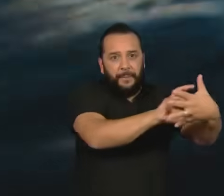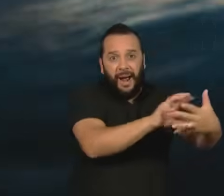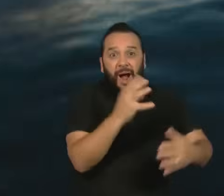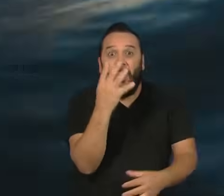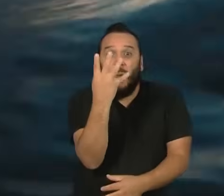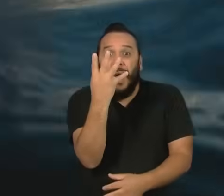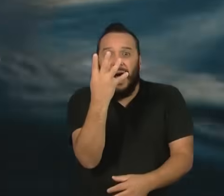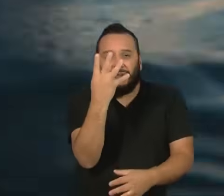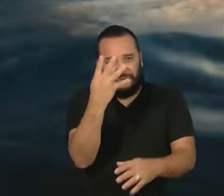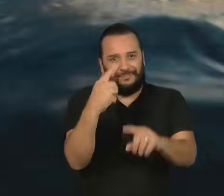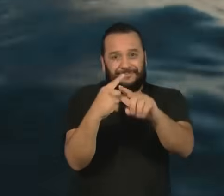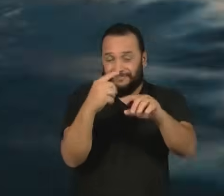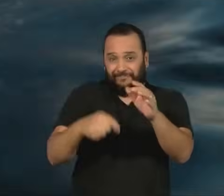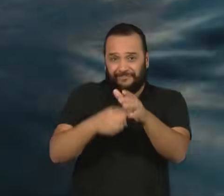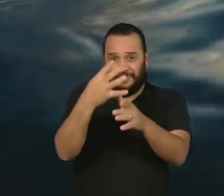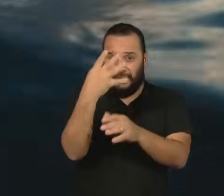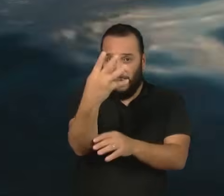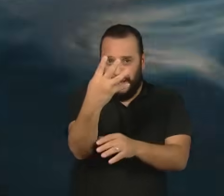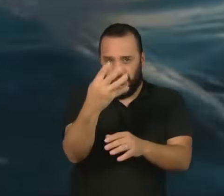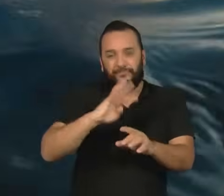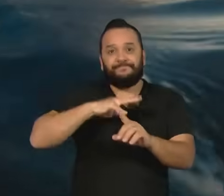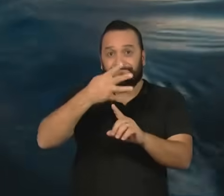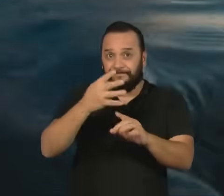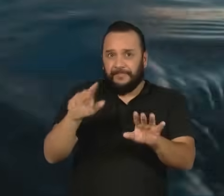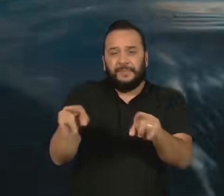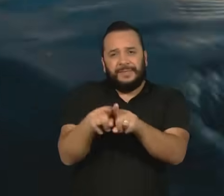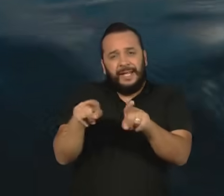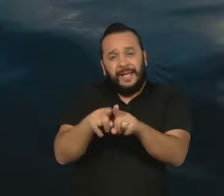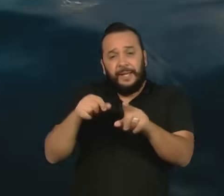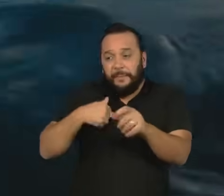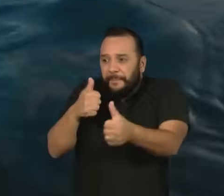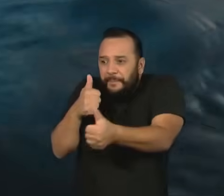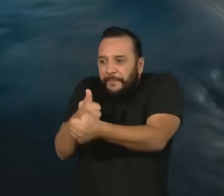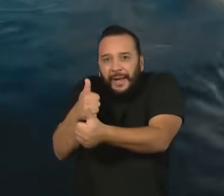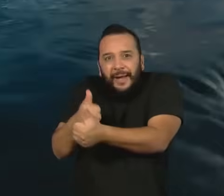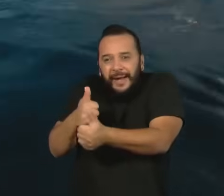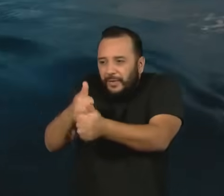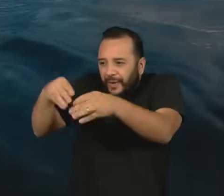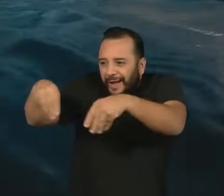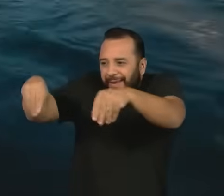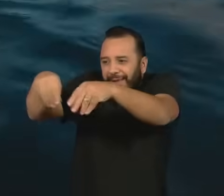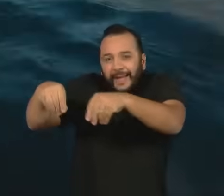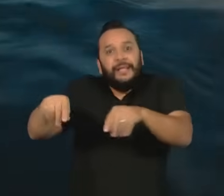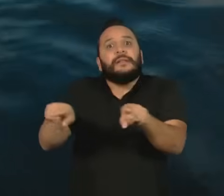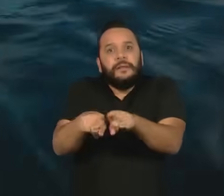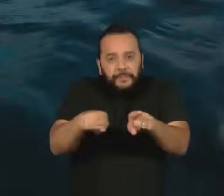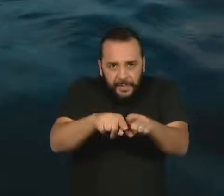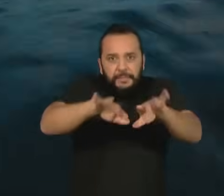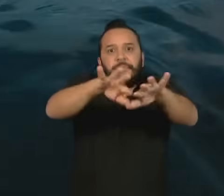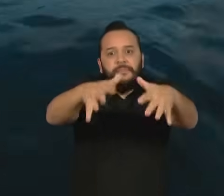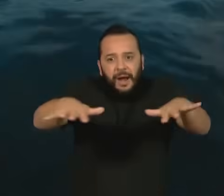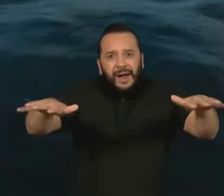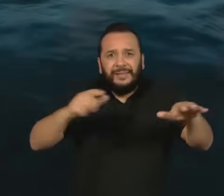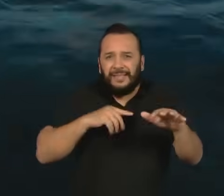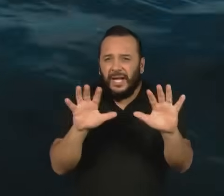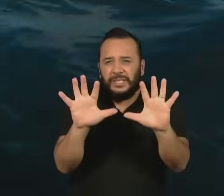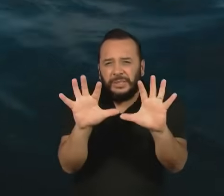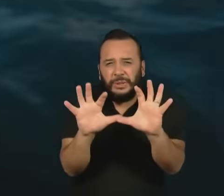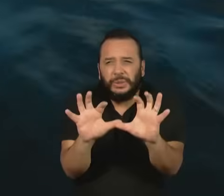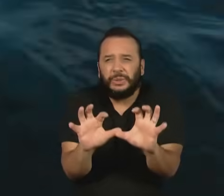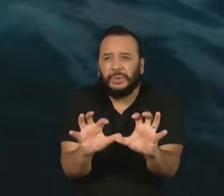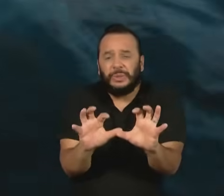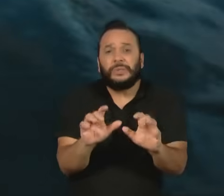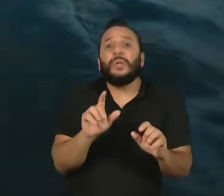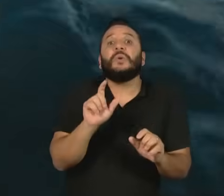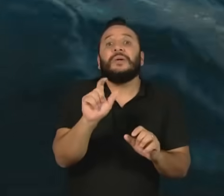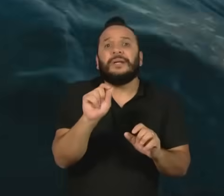O fenômeno foi verificado na região costeira e também mar aberto. O escurecimento atingiu principalmente a